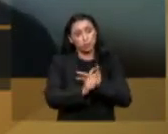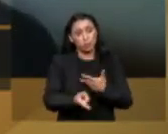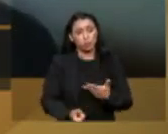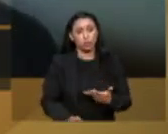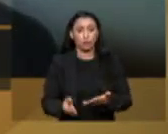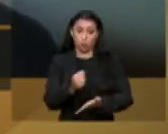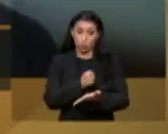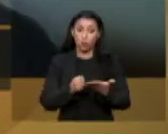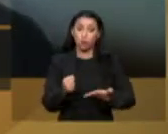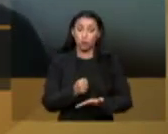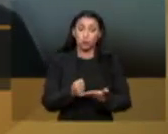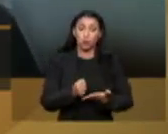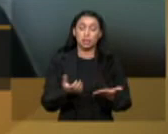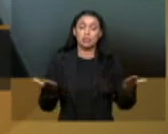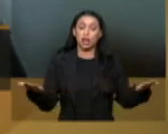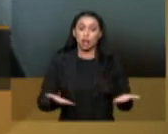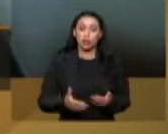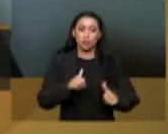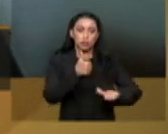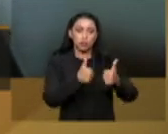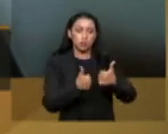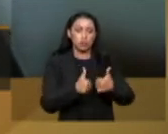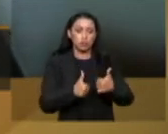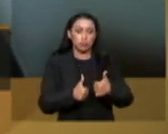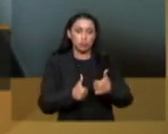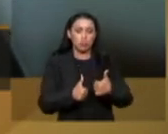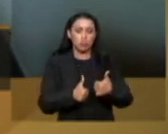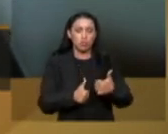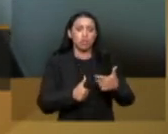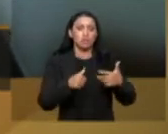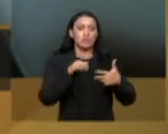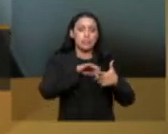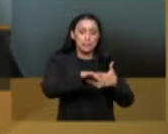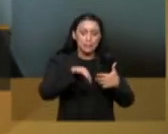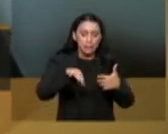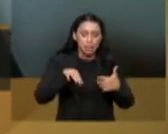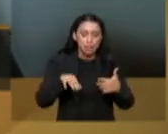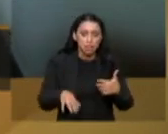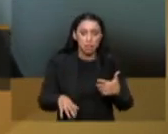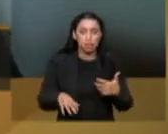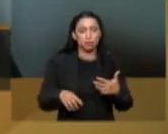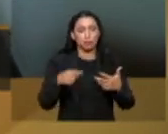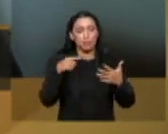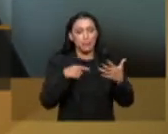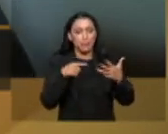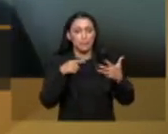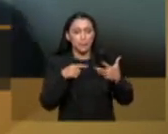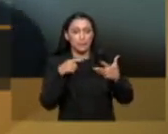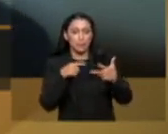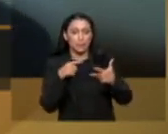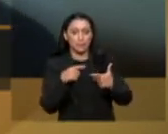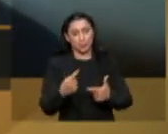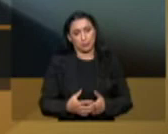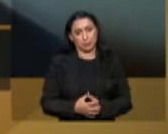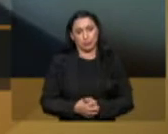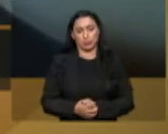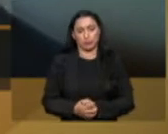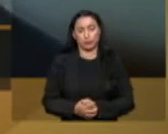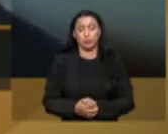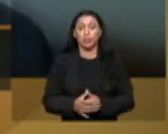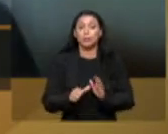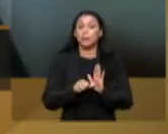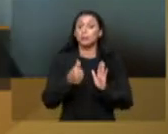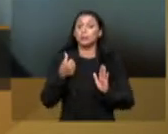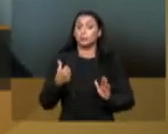com base nisso, passo a examinar separadamente cada um dos casos, ora em apreciação.